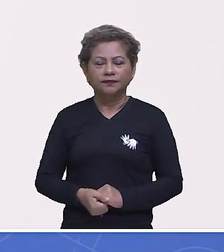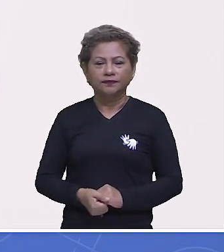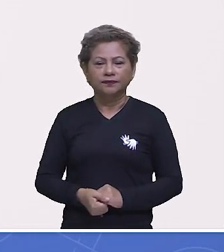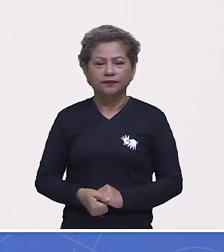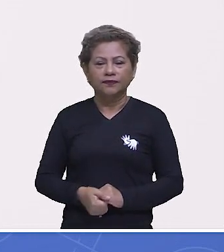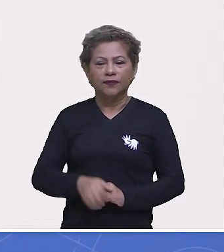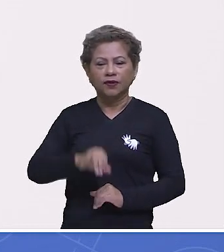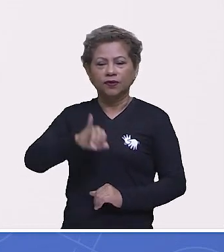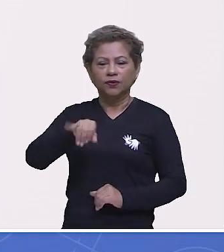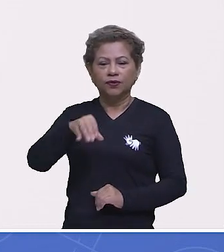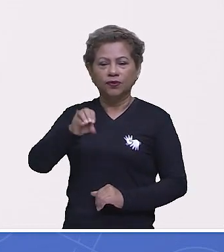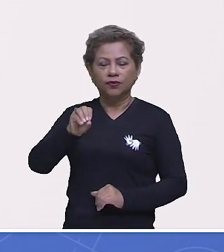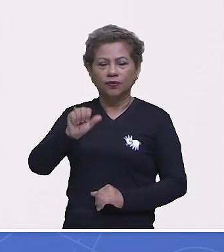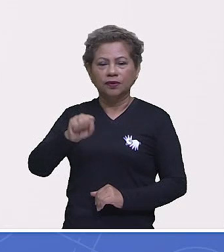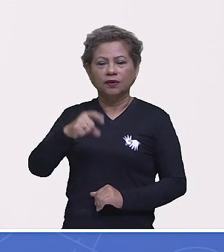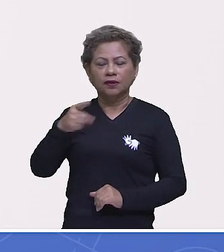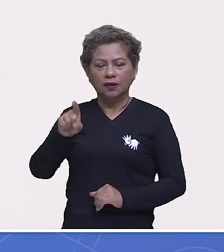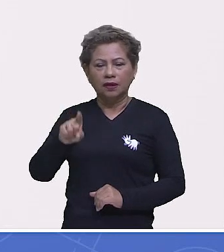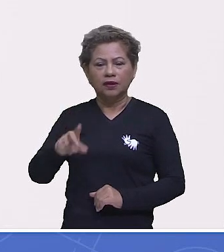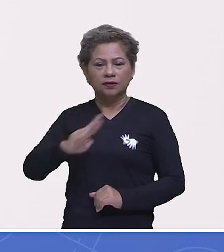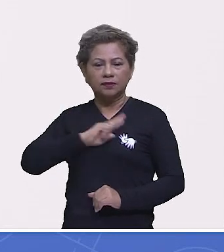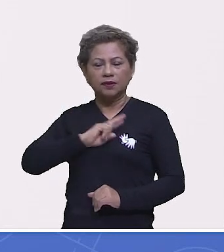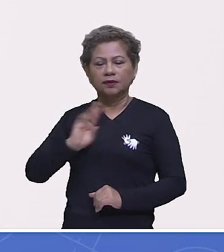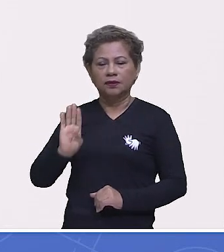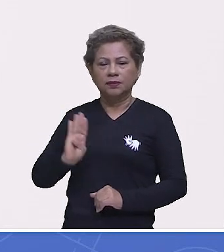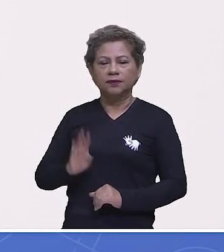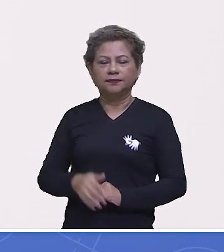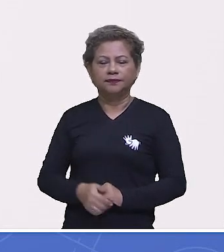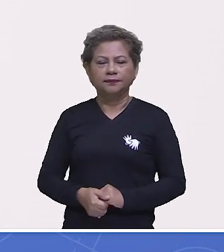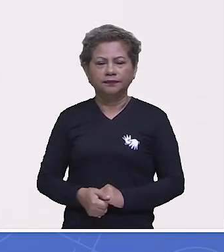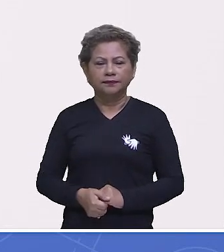João Paulo colocou letra B.